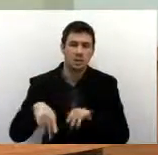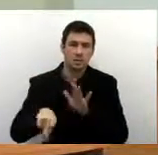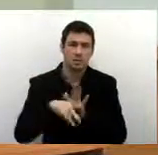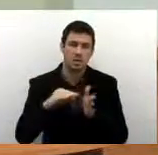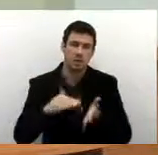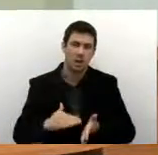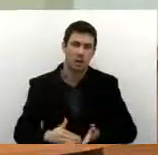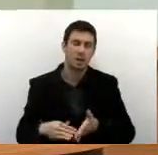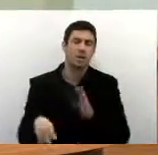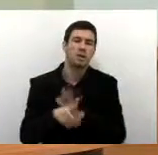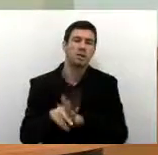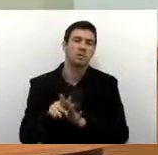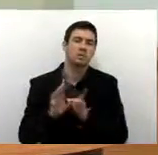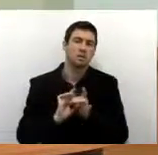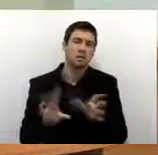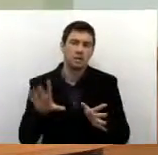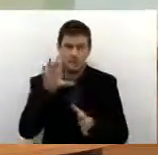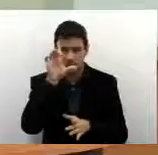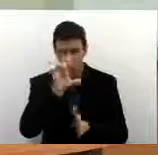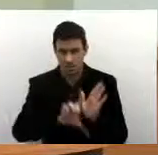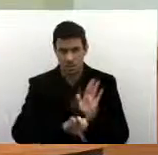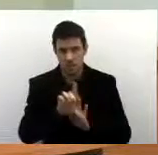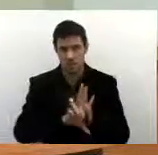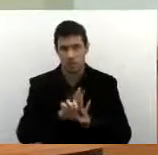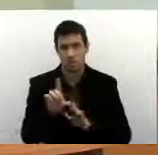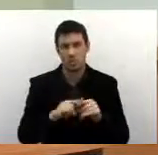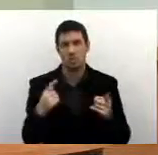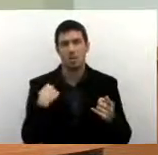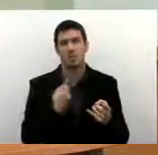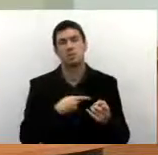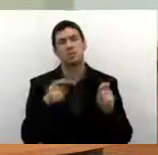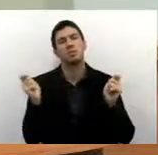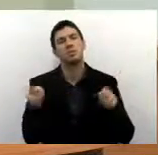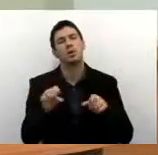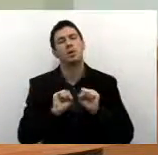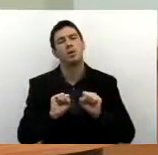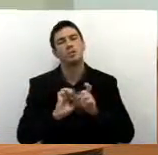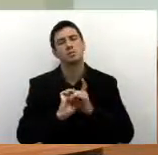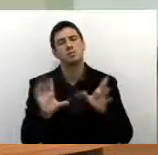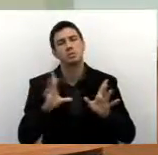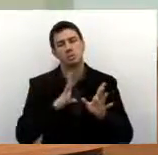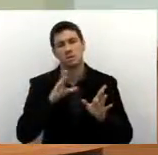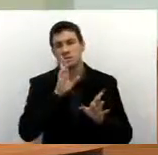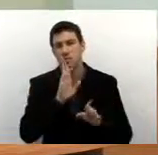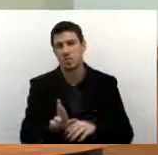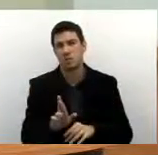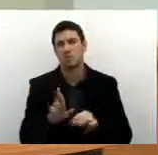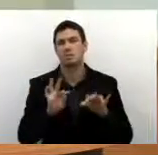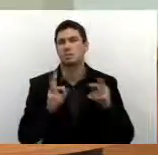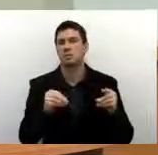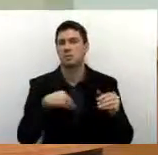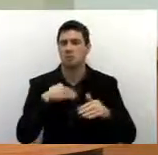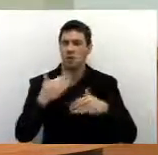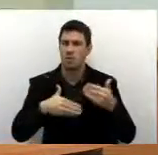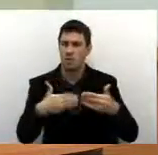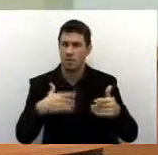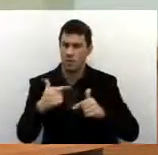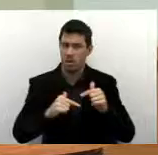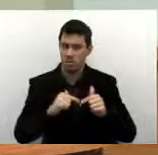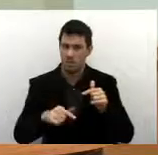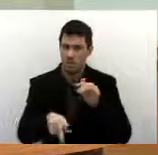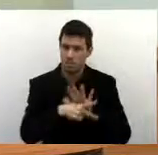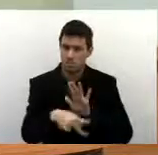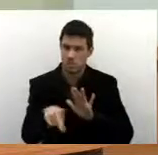Assuntos Legislativos, para que a gente possa ter a resposta a contento, para que a gente possa desenvolver um trabalho voltado